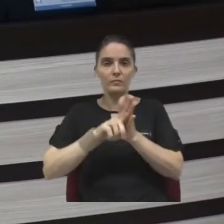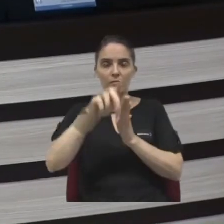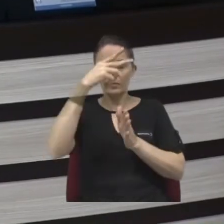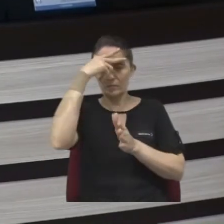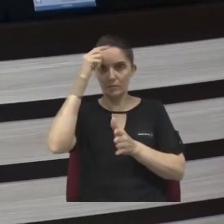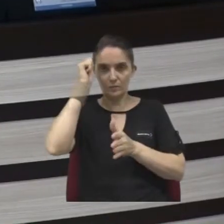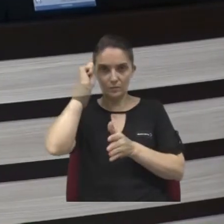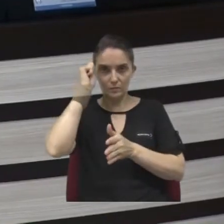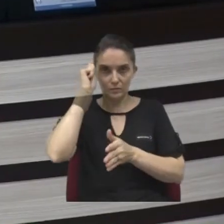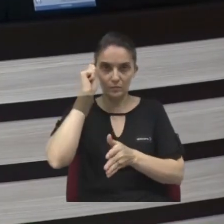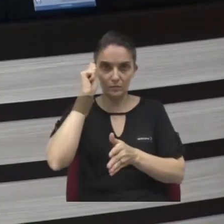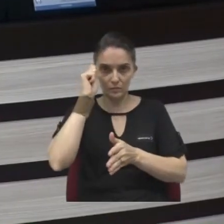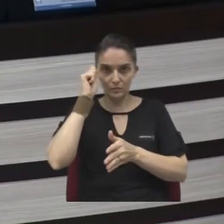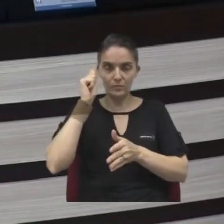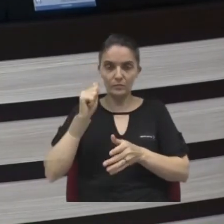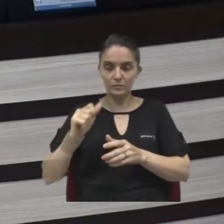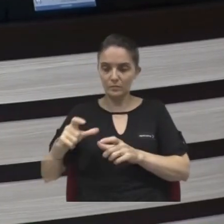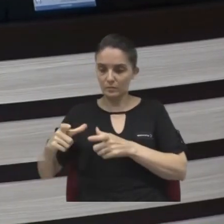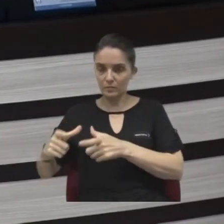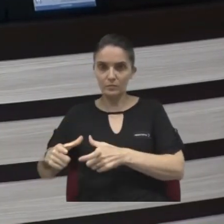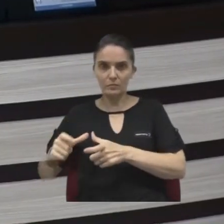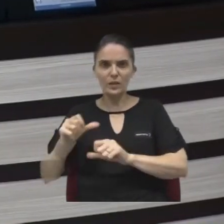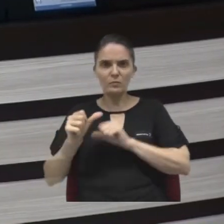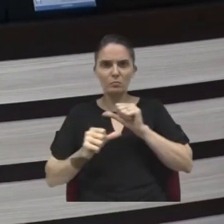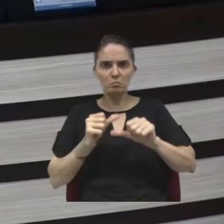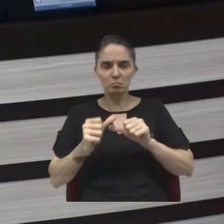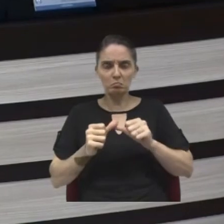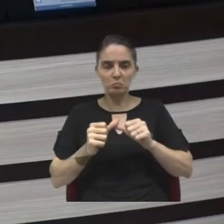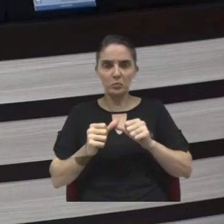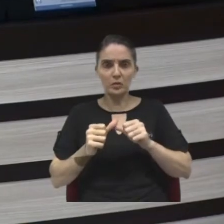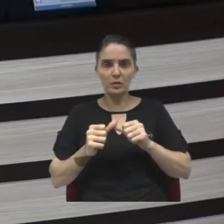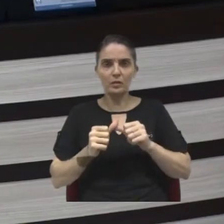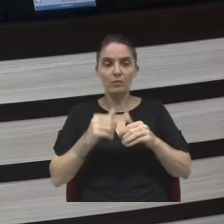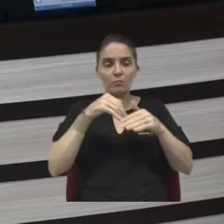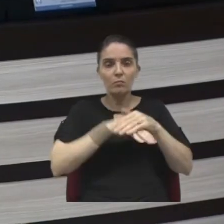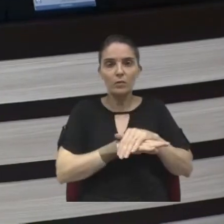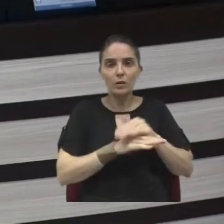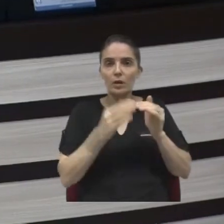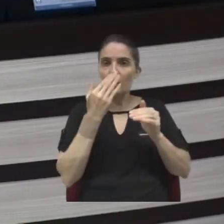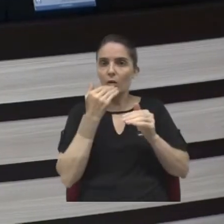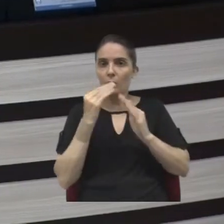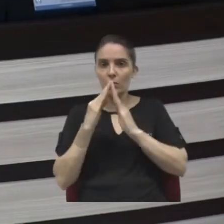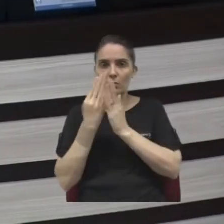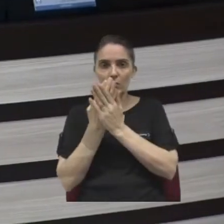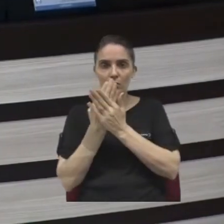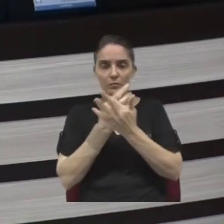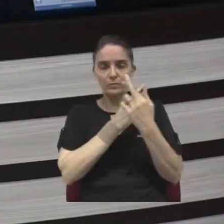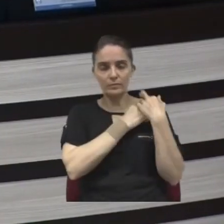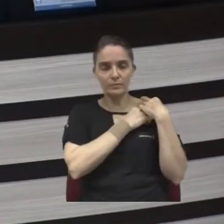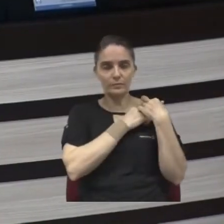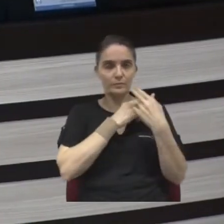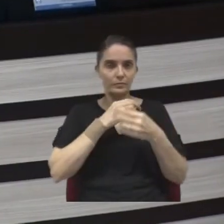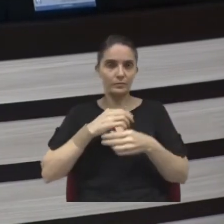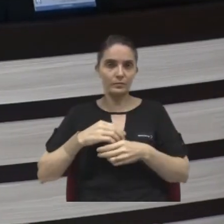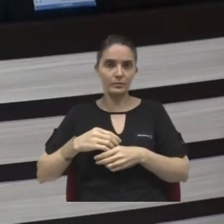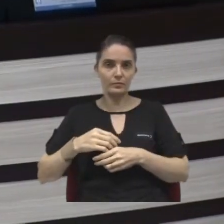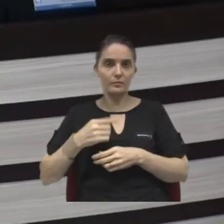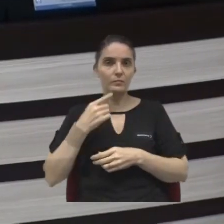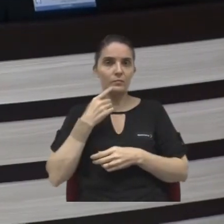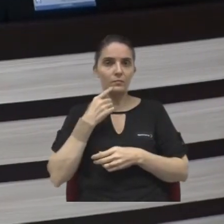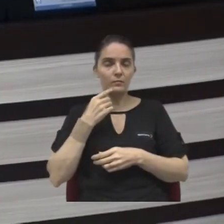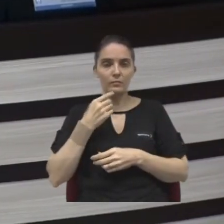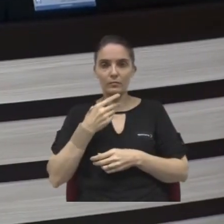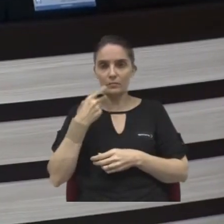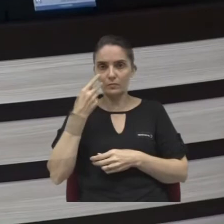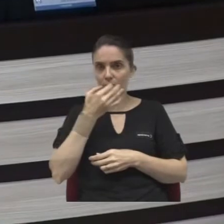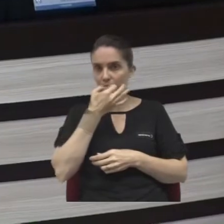mudança do local do estoque dos alimentos da merenda escolar. Autoria, vereador Cleiton Silva. Algum vereador deseja discutir o requerimento?